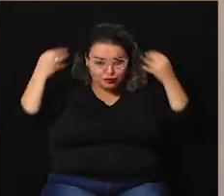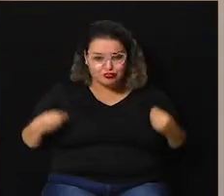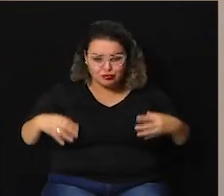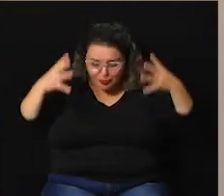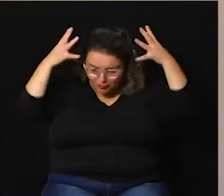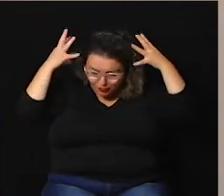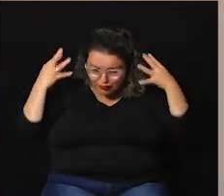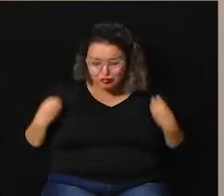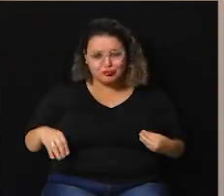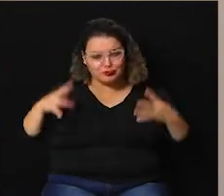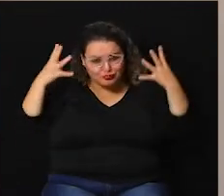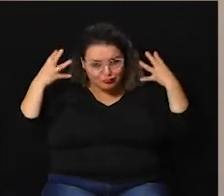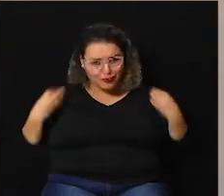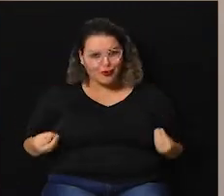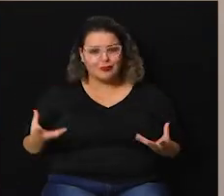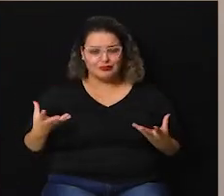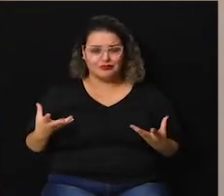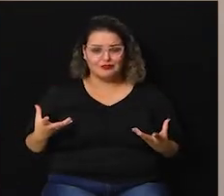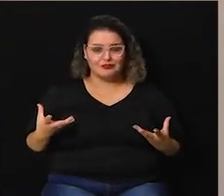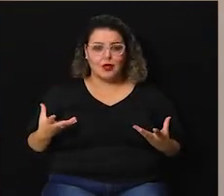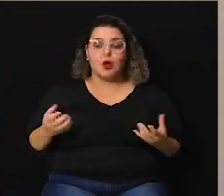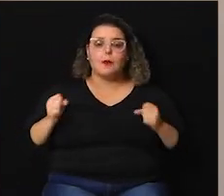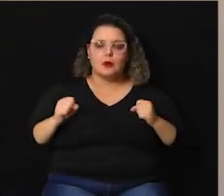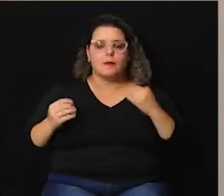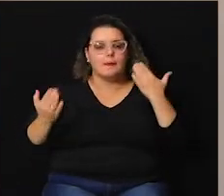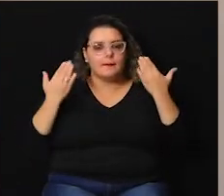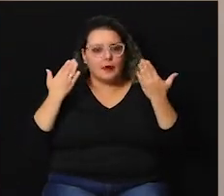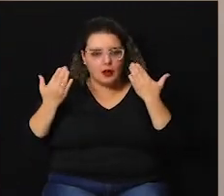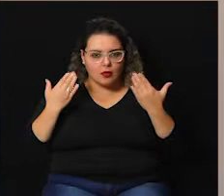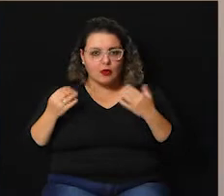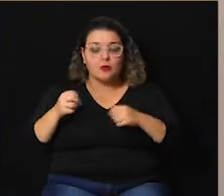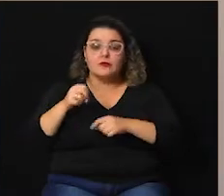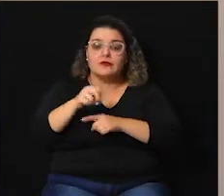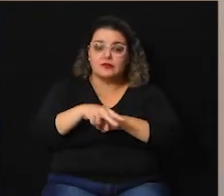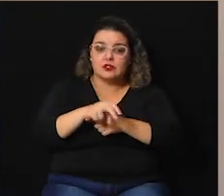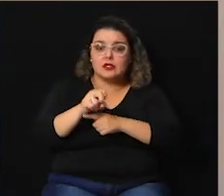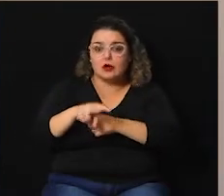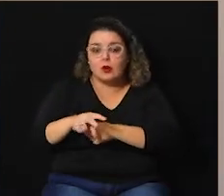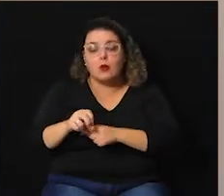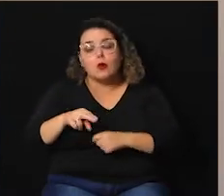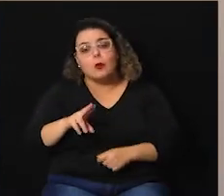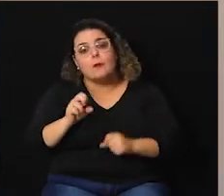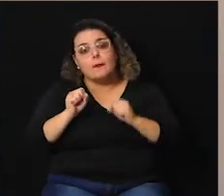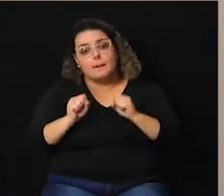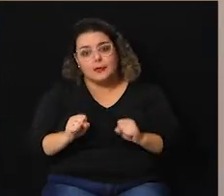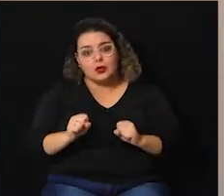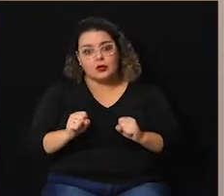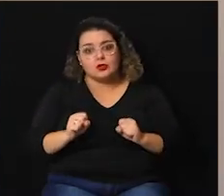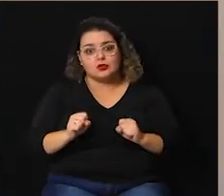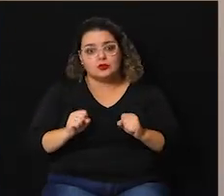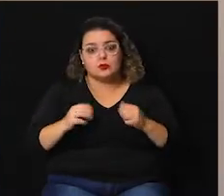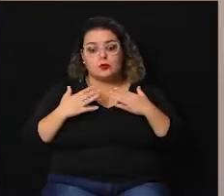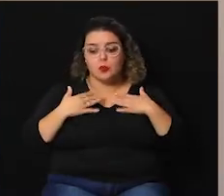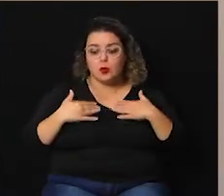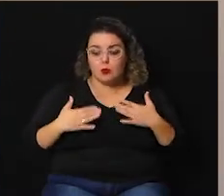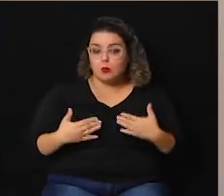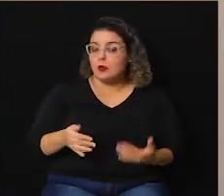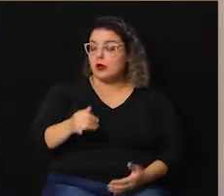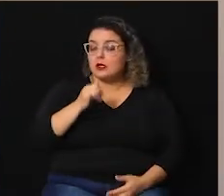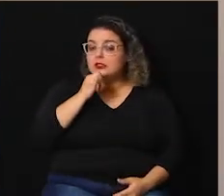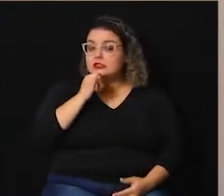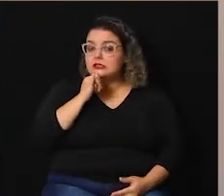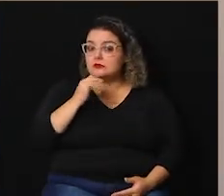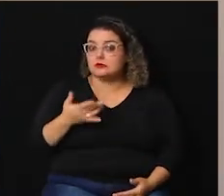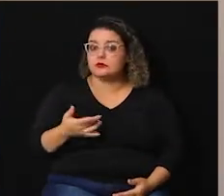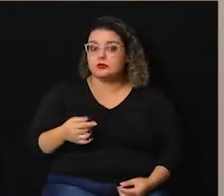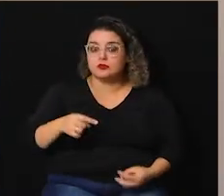cabelo. E a causa pode ser psíquica, pode ser viral ou pode ser uma razão fisiológica, por exemplo,